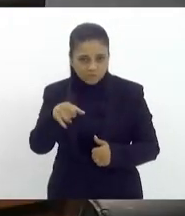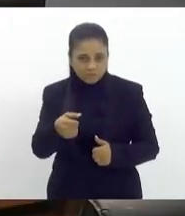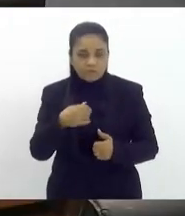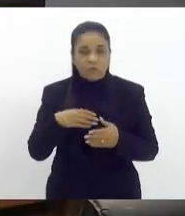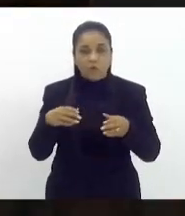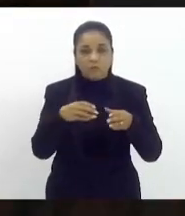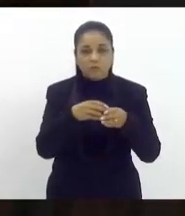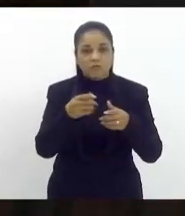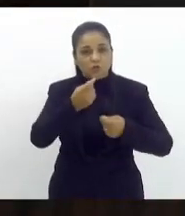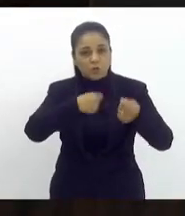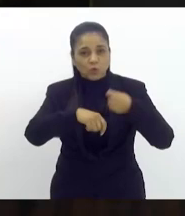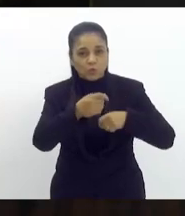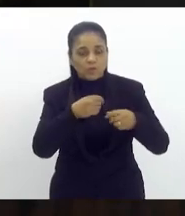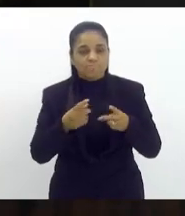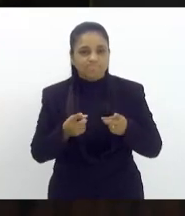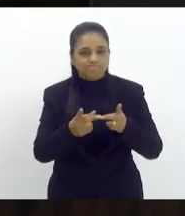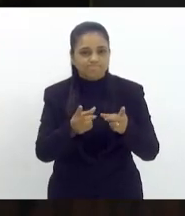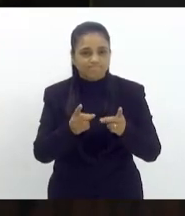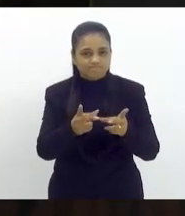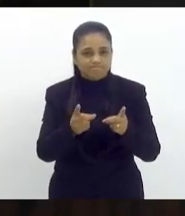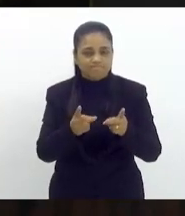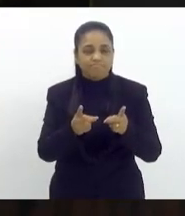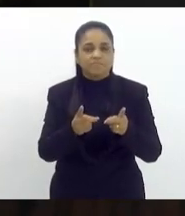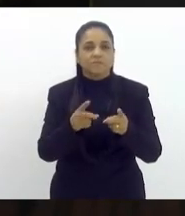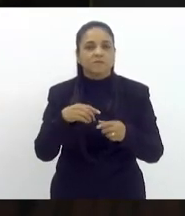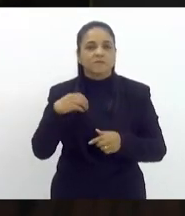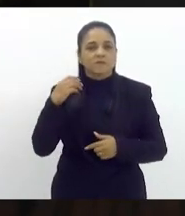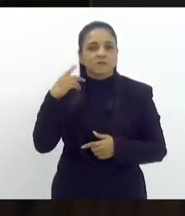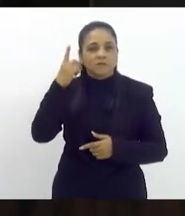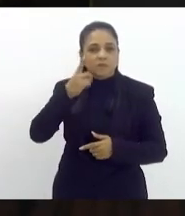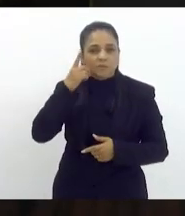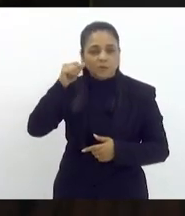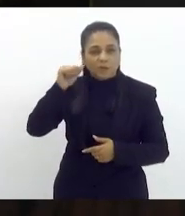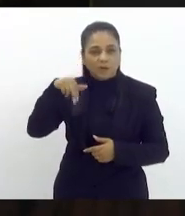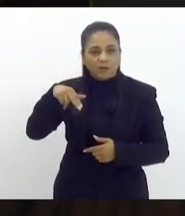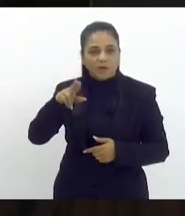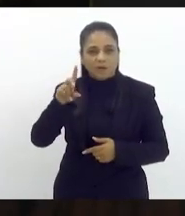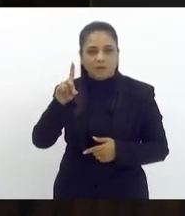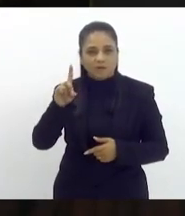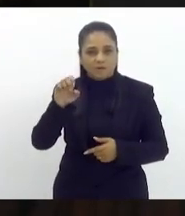pela comissão de Economia indústria comércio Deputado Anderson Moraes